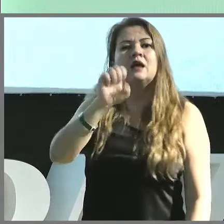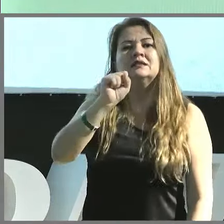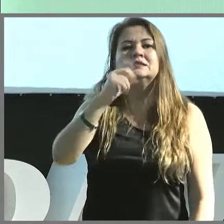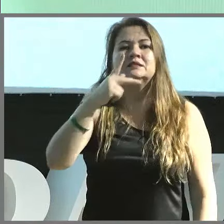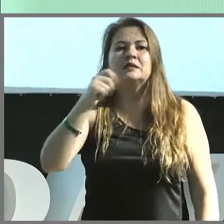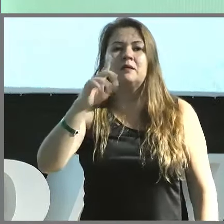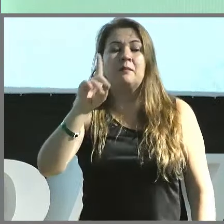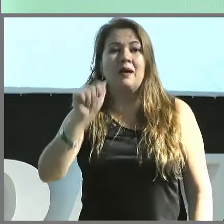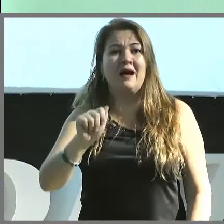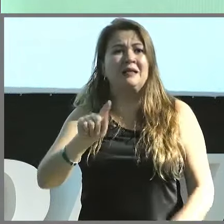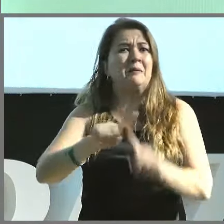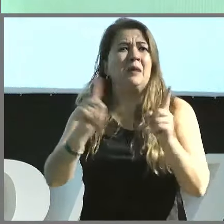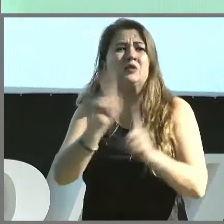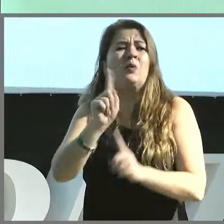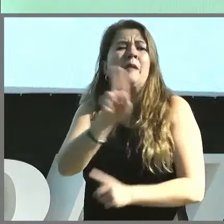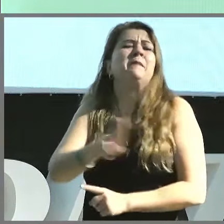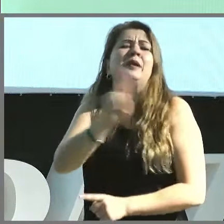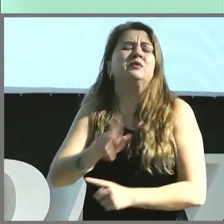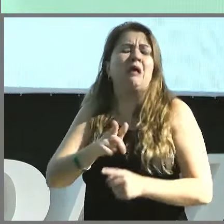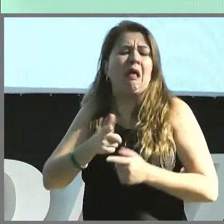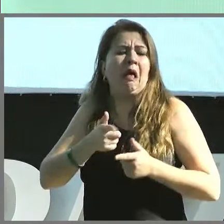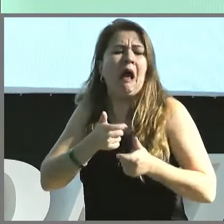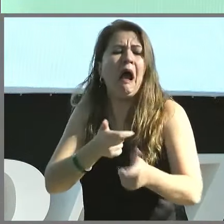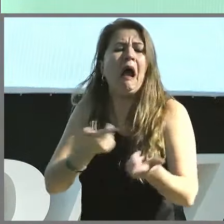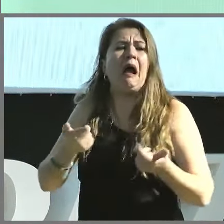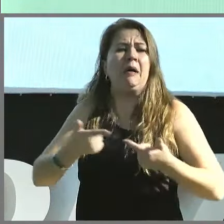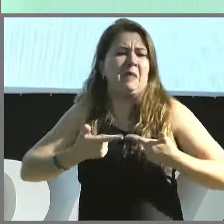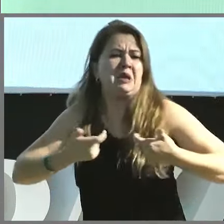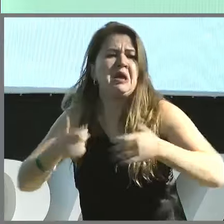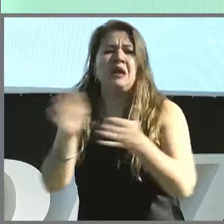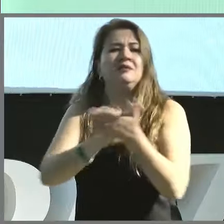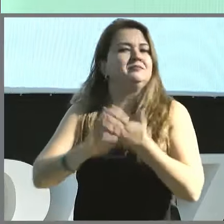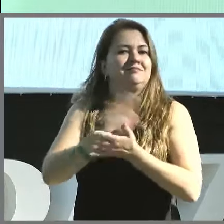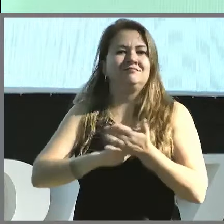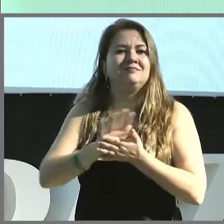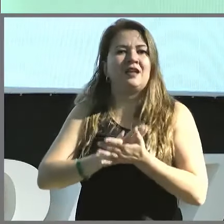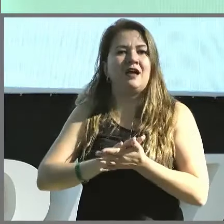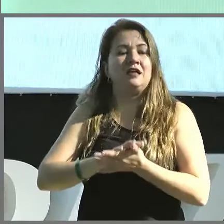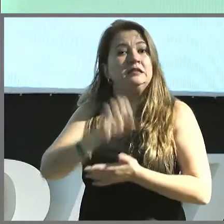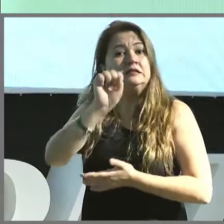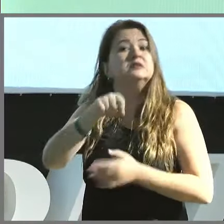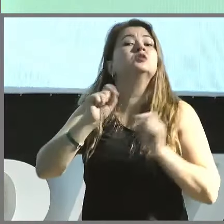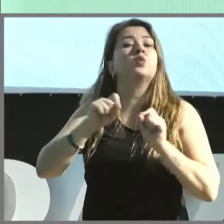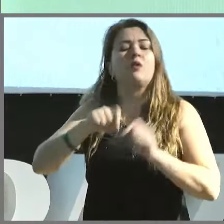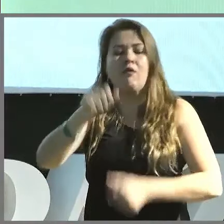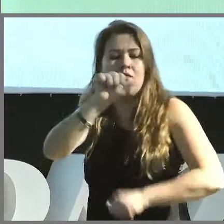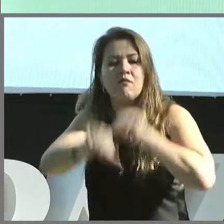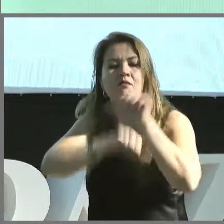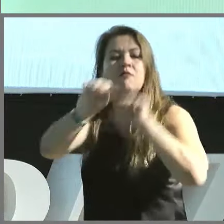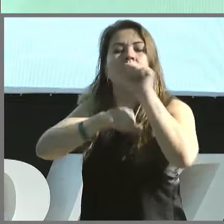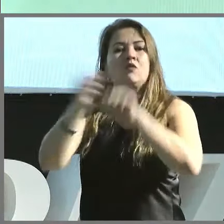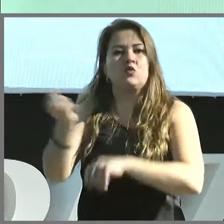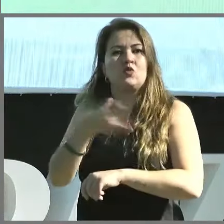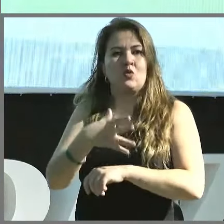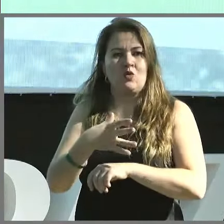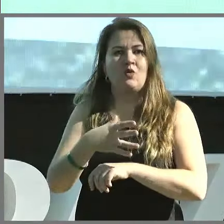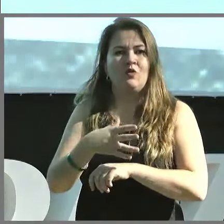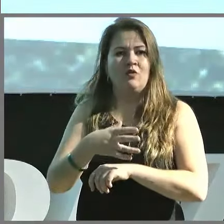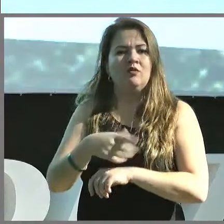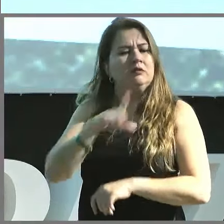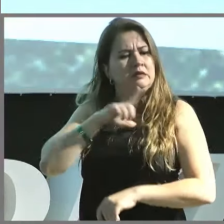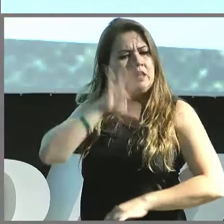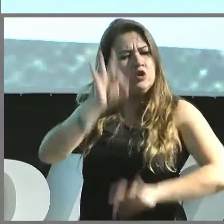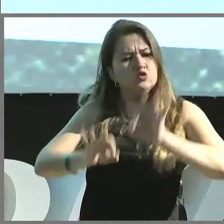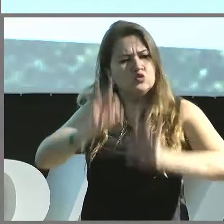da renovação, aonde opera-se na alma o perdão com justiça, aonde